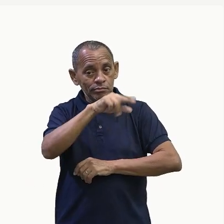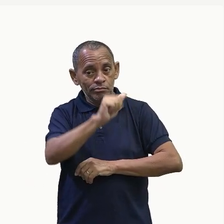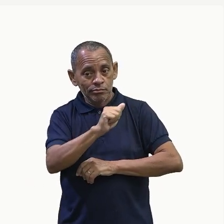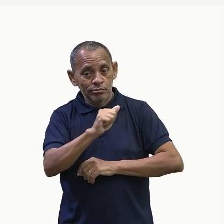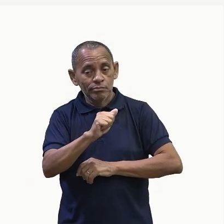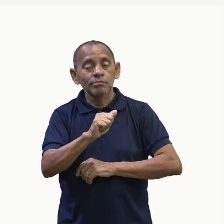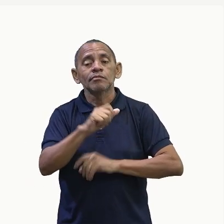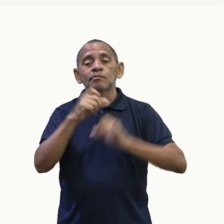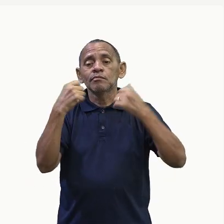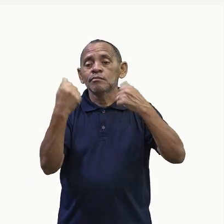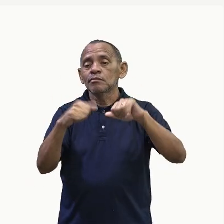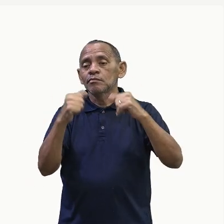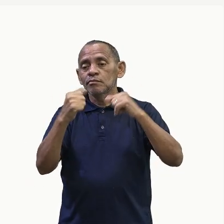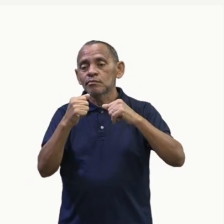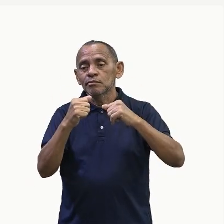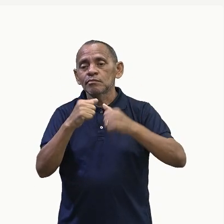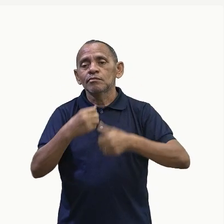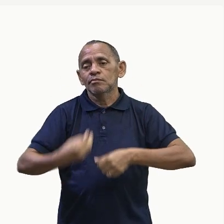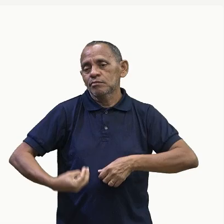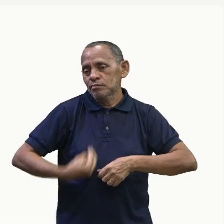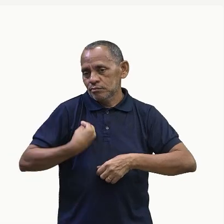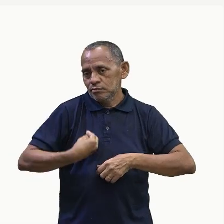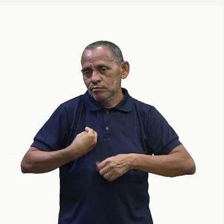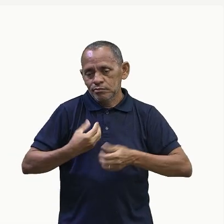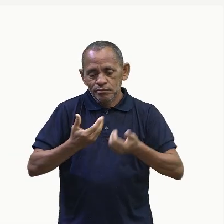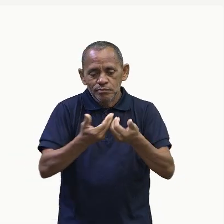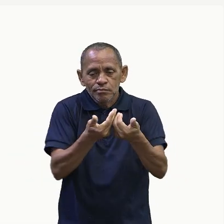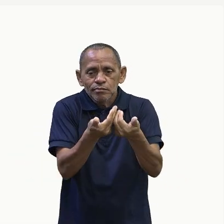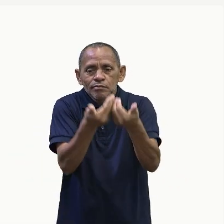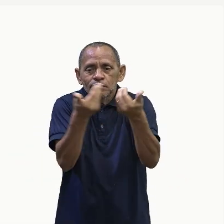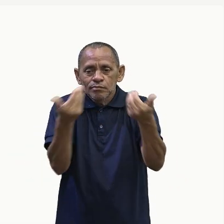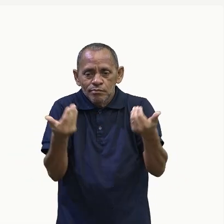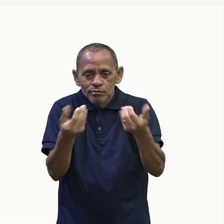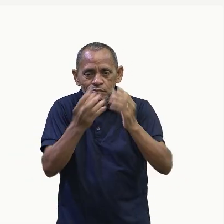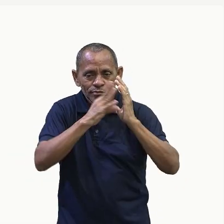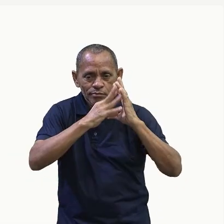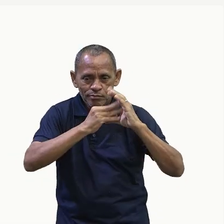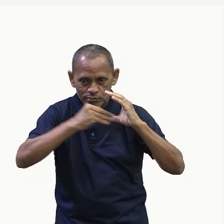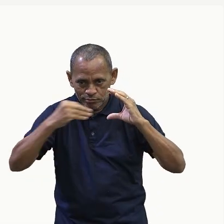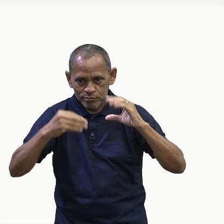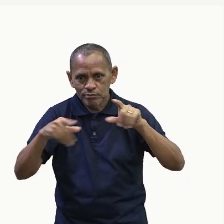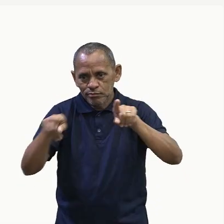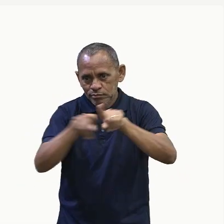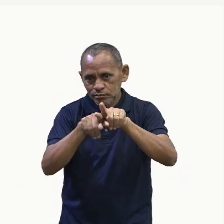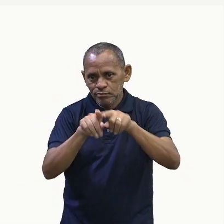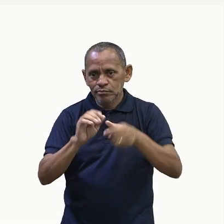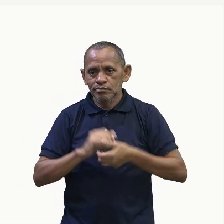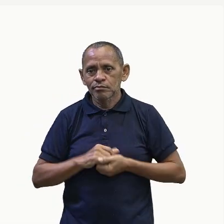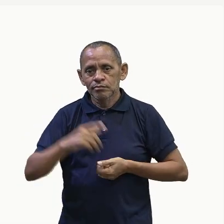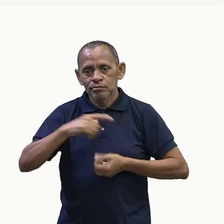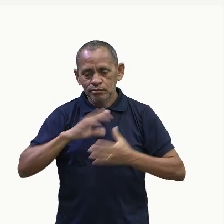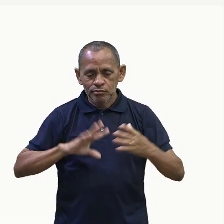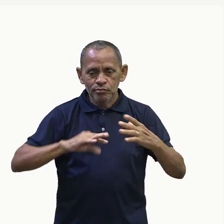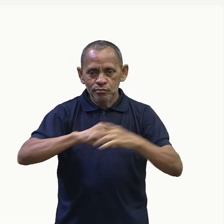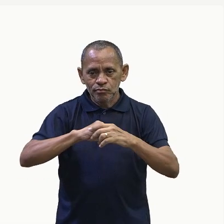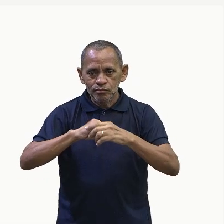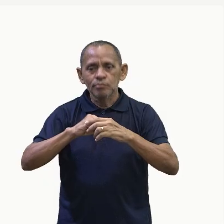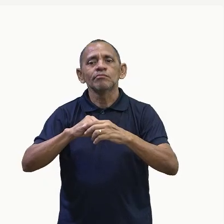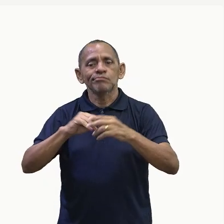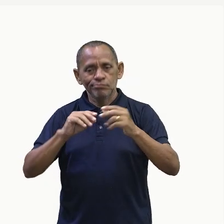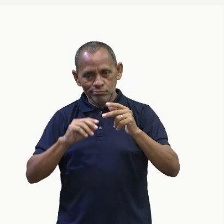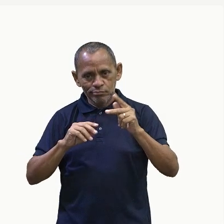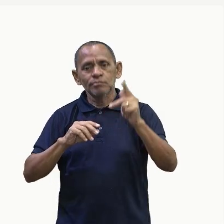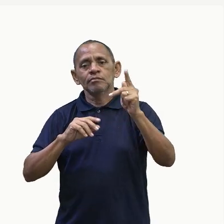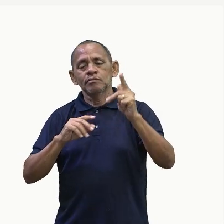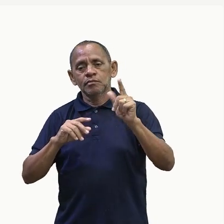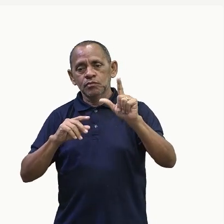precisam, em momentos da vida, se dividir, se reproduzir, né, ter o conjunto de reações químicas ocorrendo no